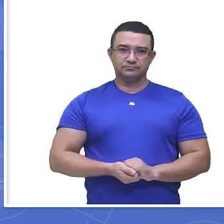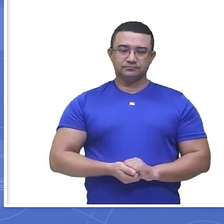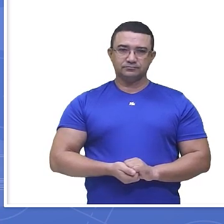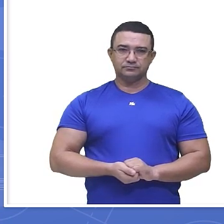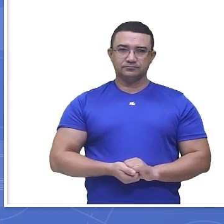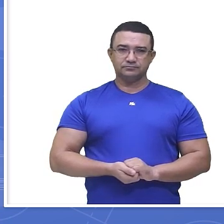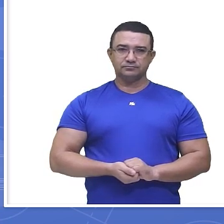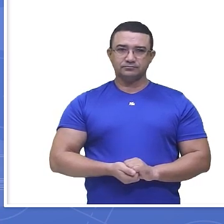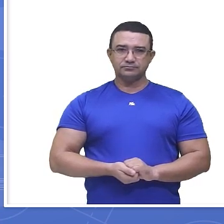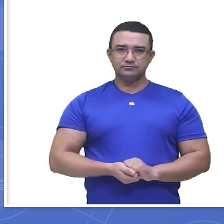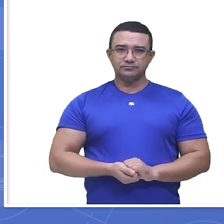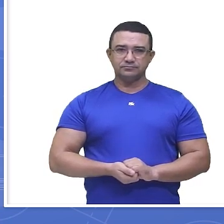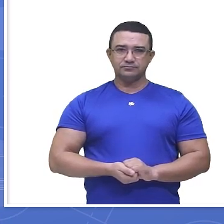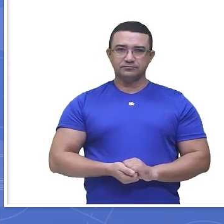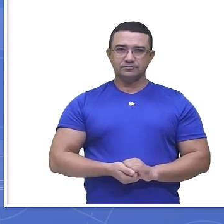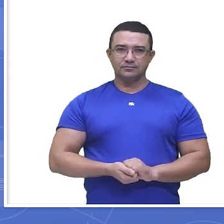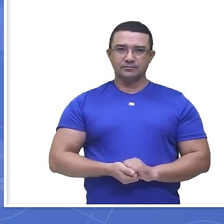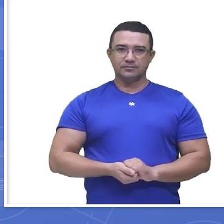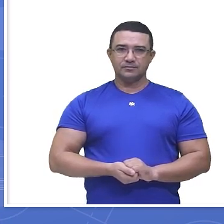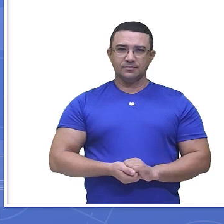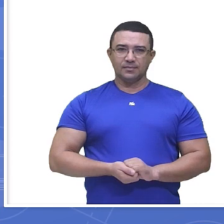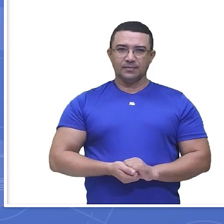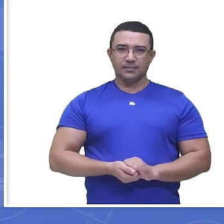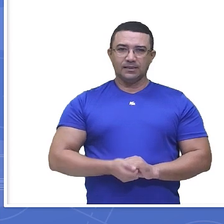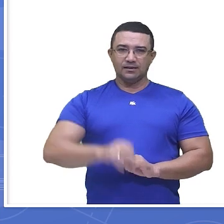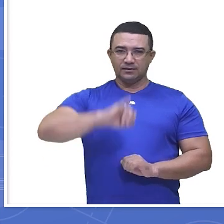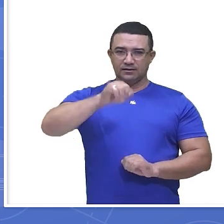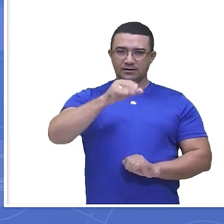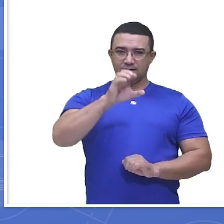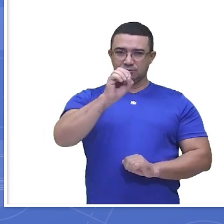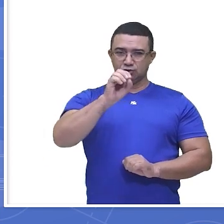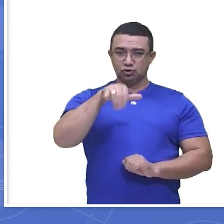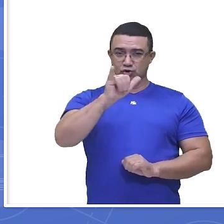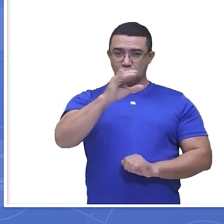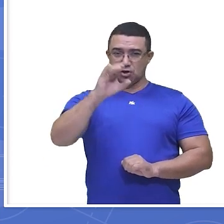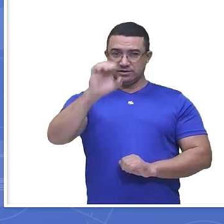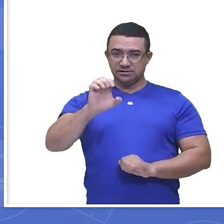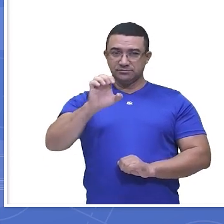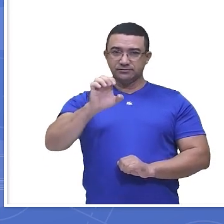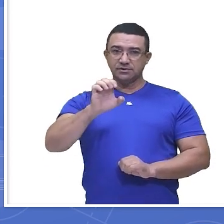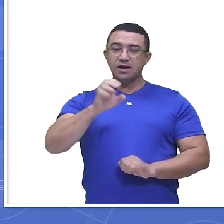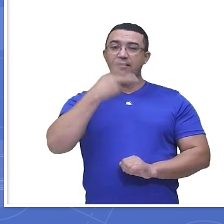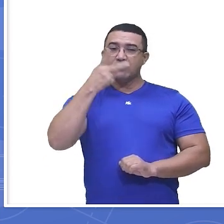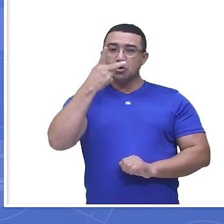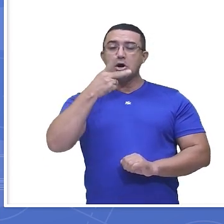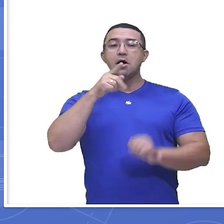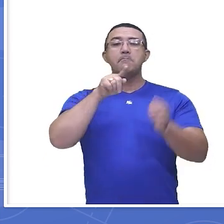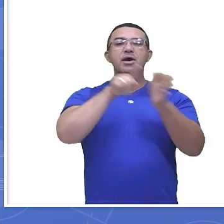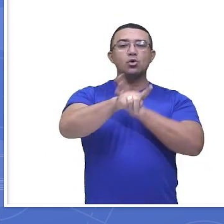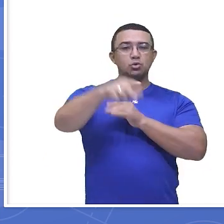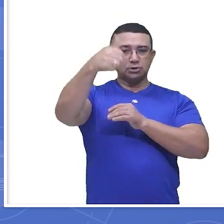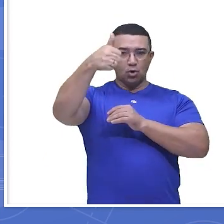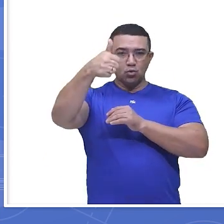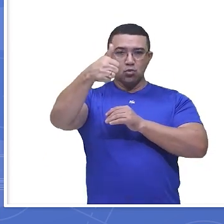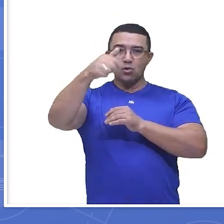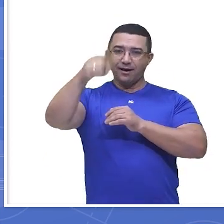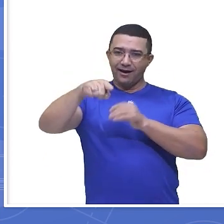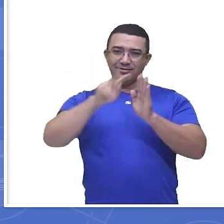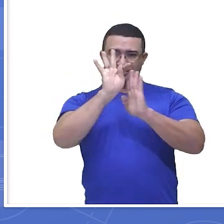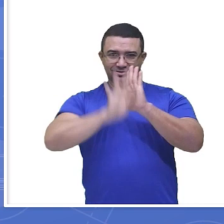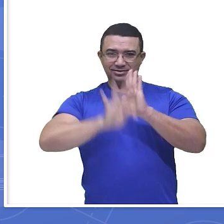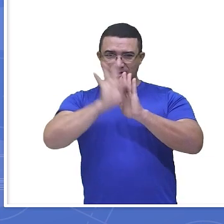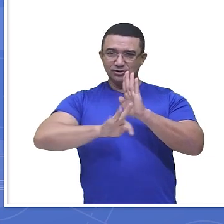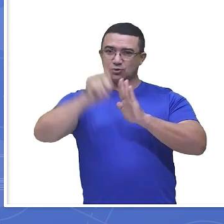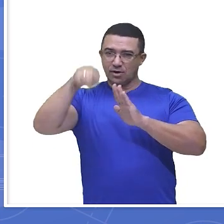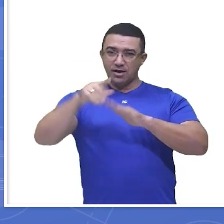aqui. Bastante alunos, né? A Joyce Bastos está dizendo que a primeira questão, o texto